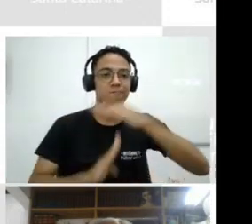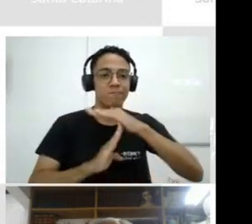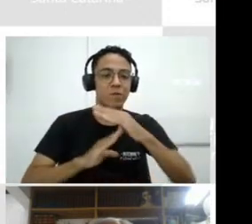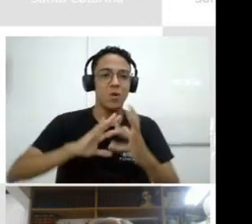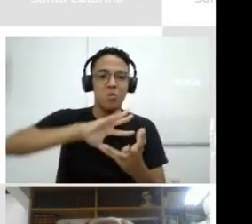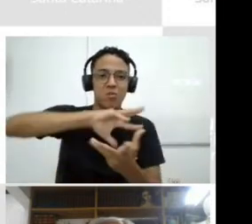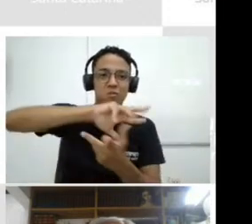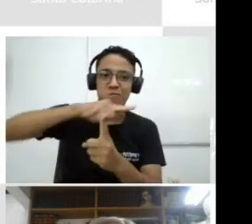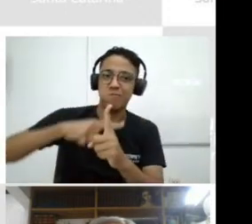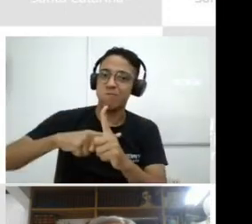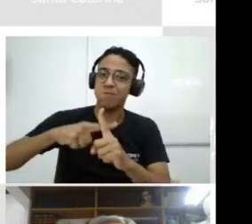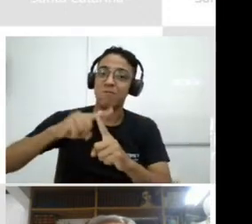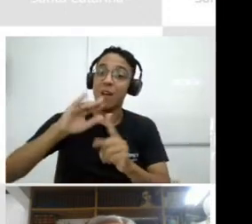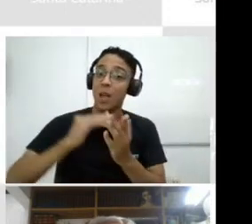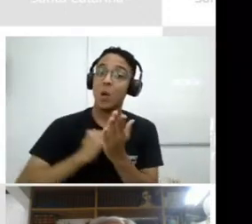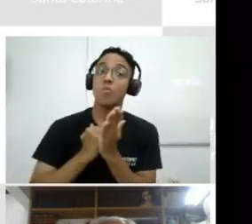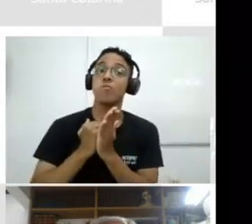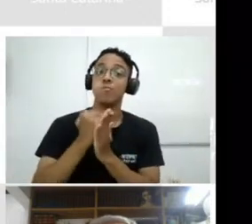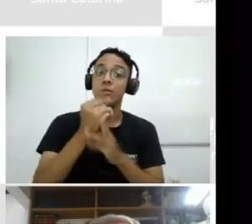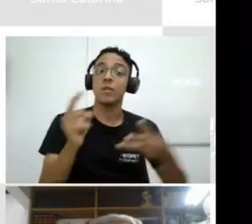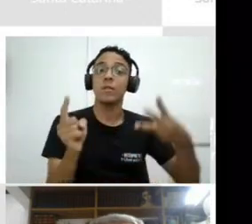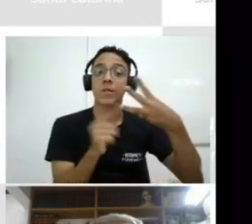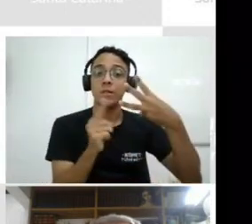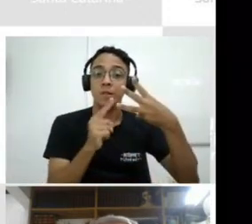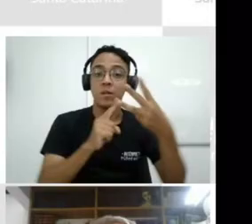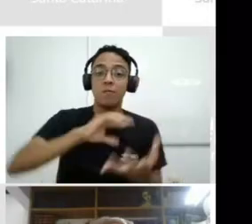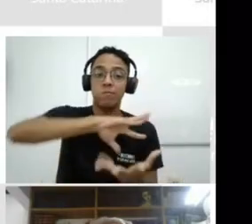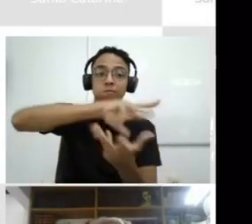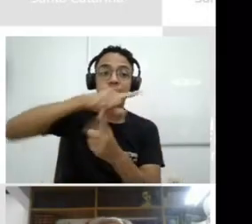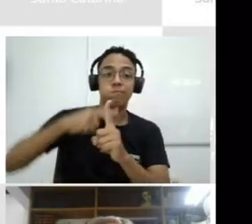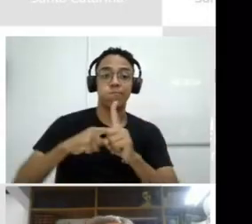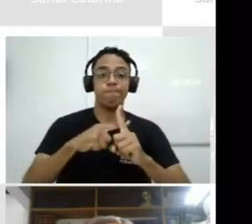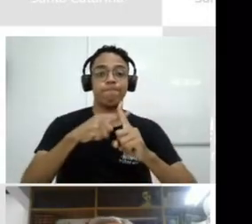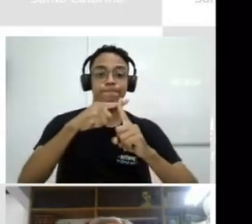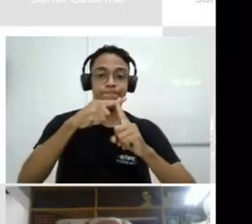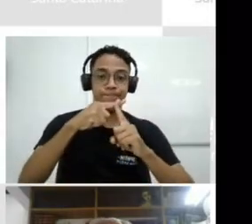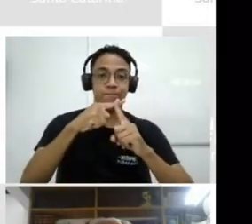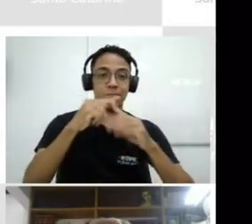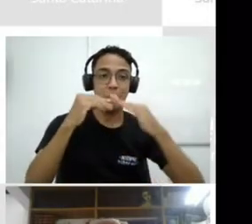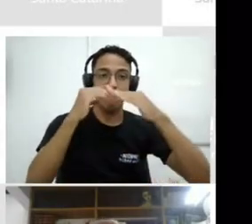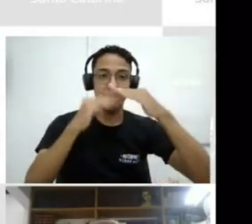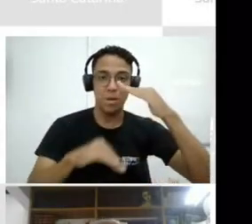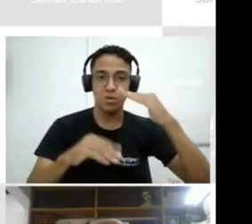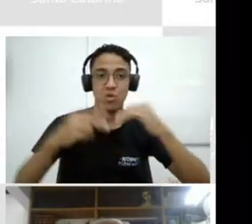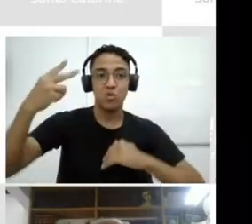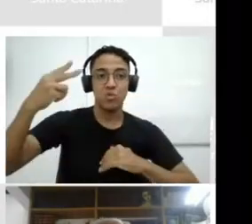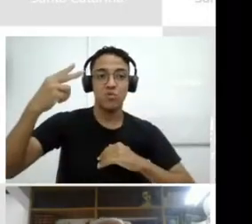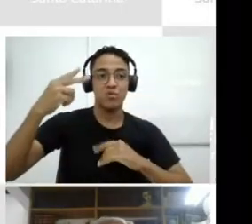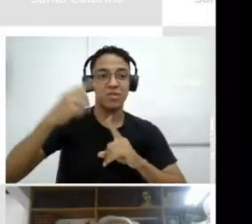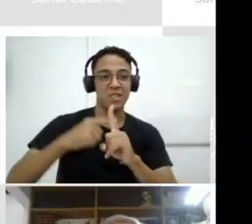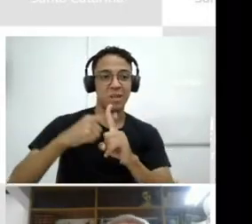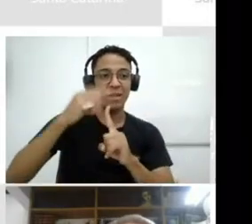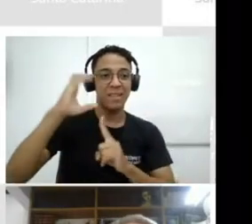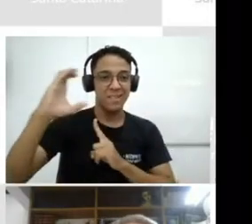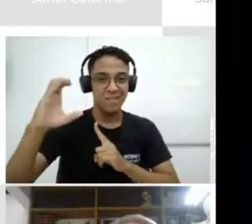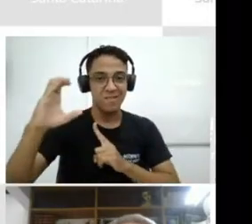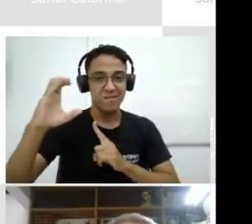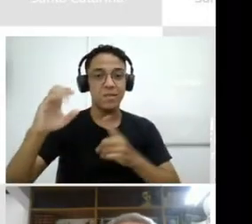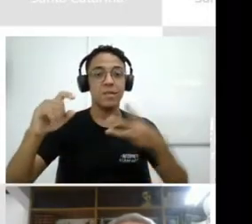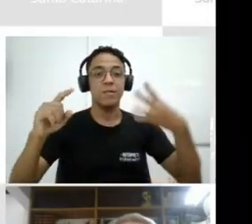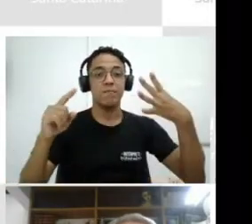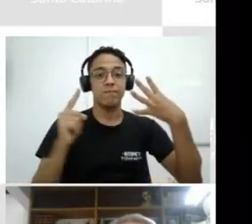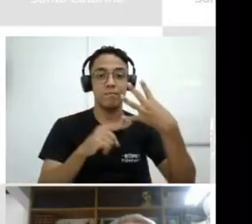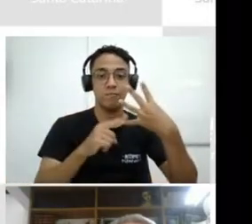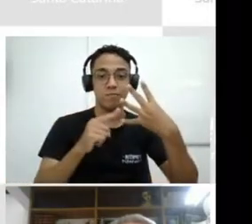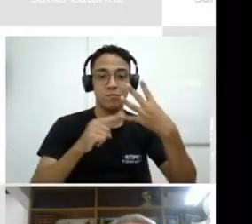nessa década. Terceiro, o aquecimento global de ao menos 2 graus Celsius já é inevitável no futuro da Terra. E 4,